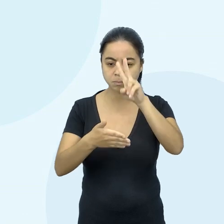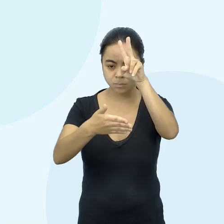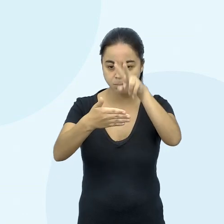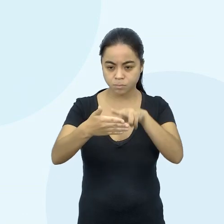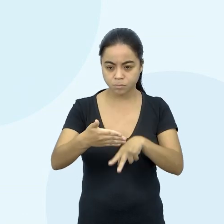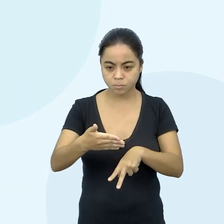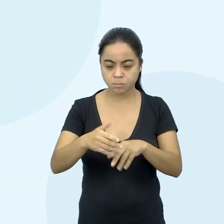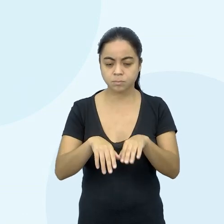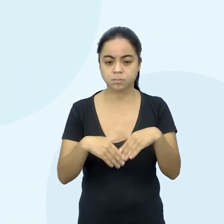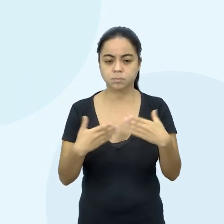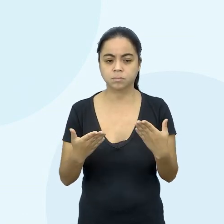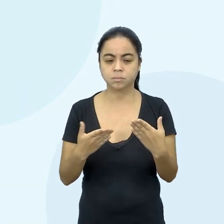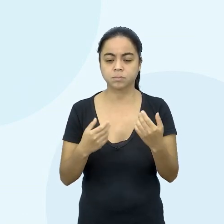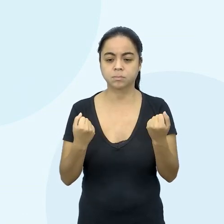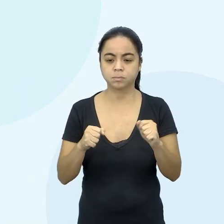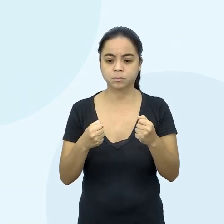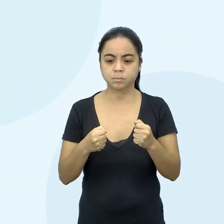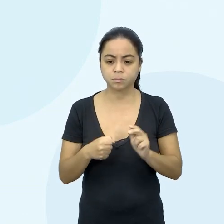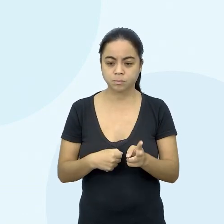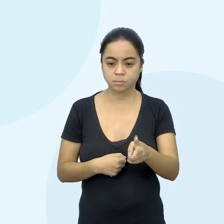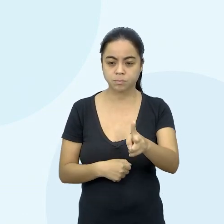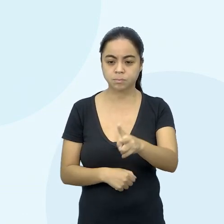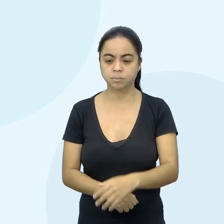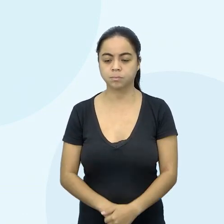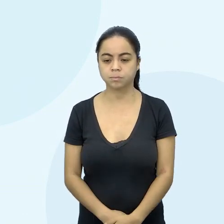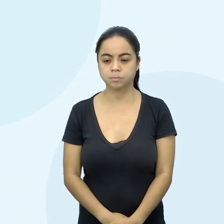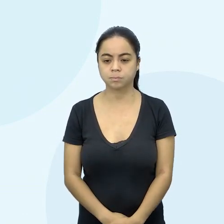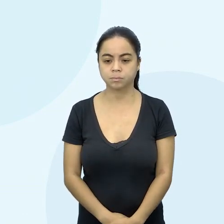leitura e para a gente prosseguir, tá bom, pessoal?